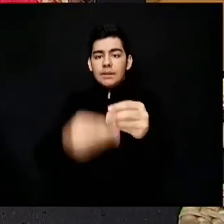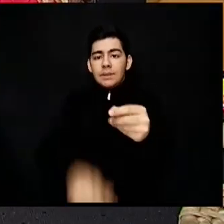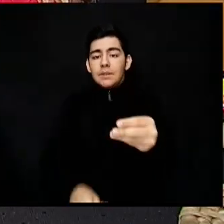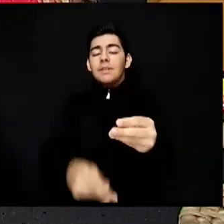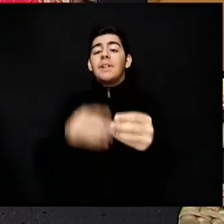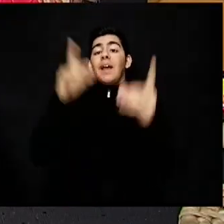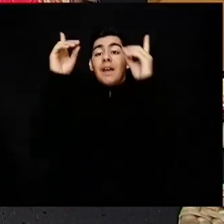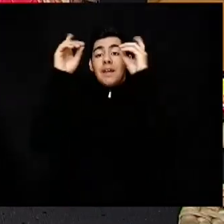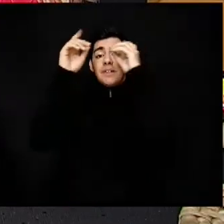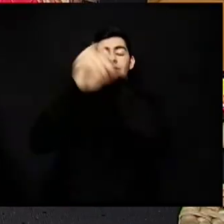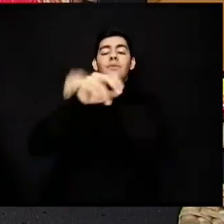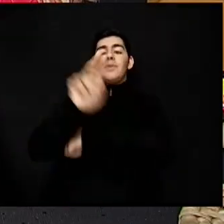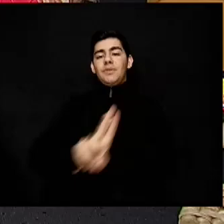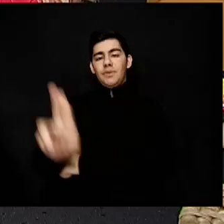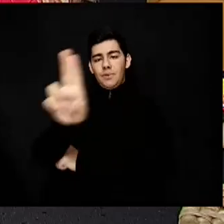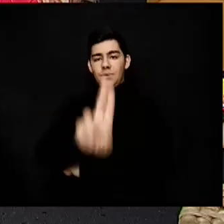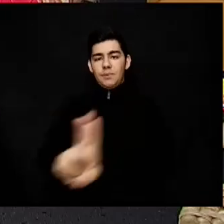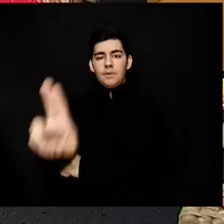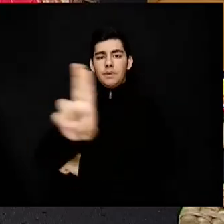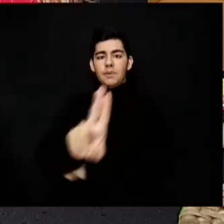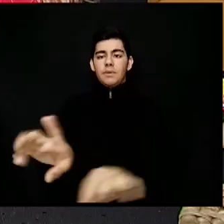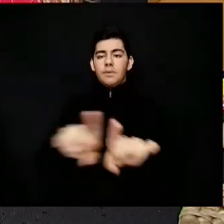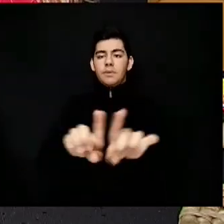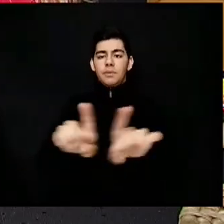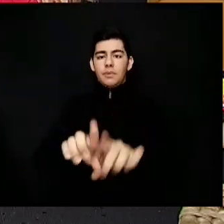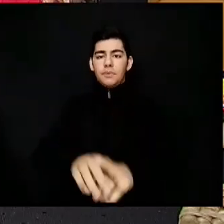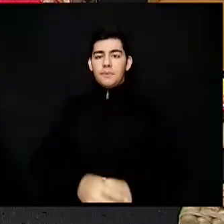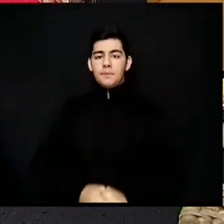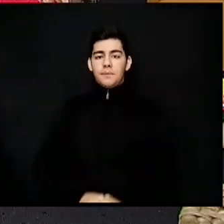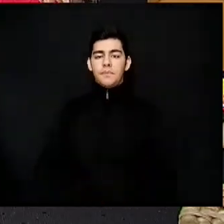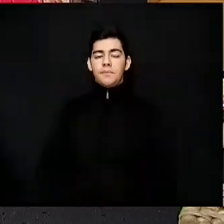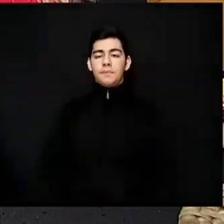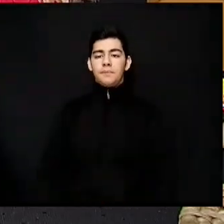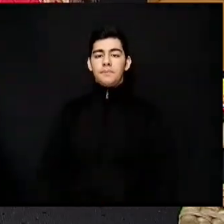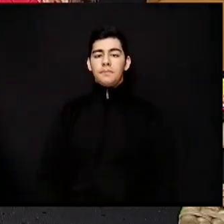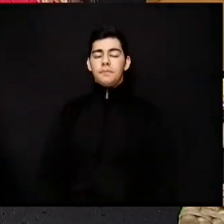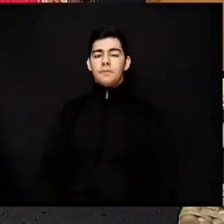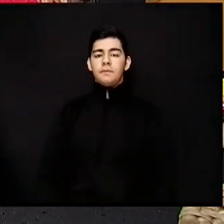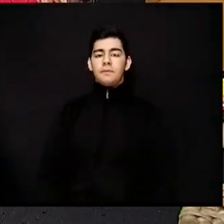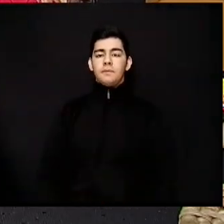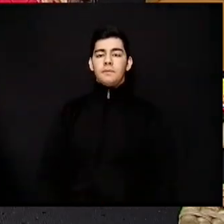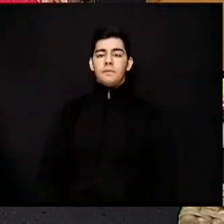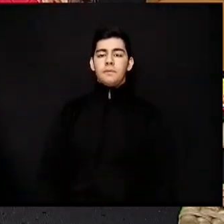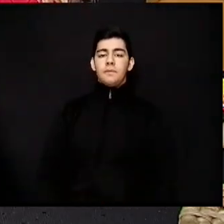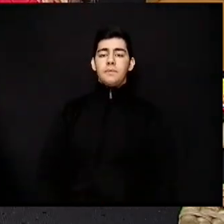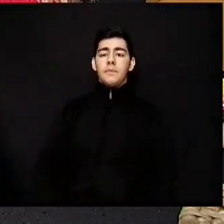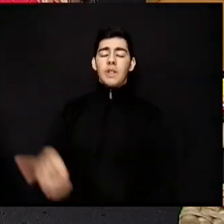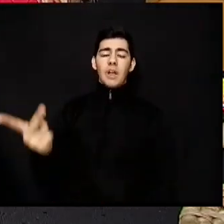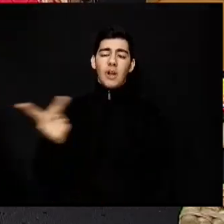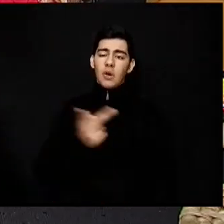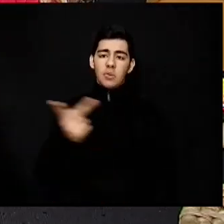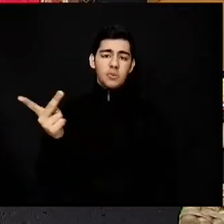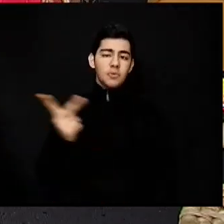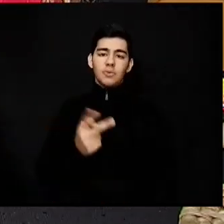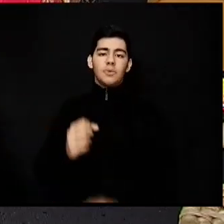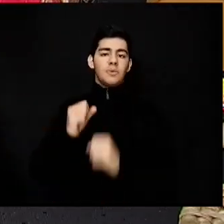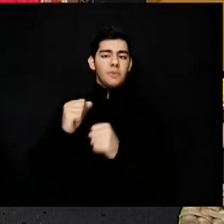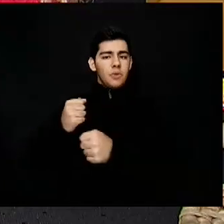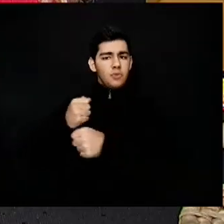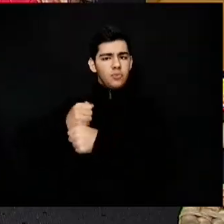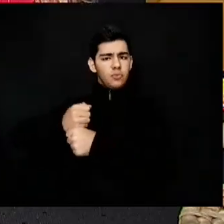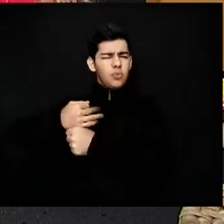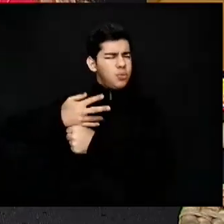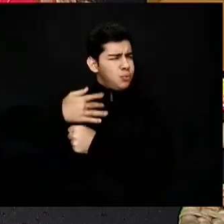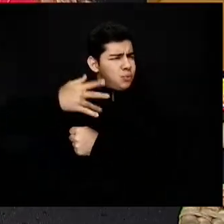durabilidade, tem diferença? Os fios? Não, eu acredito que não. É mais a questão do cuidado mesmo. Ah, sim.